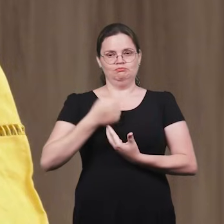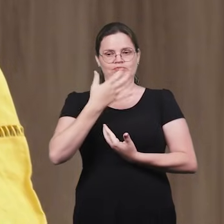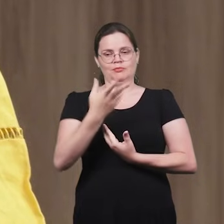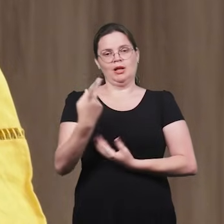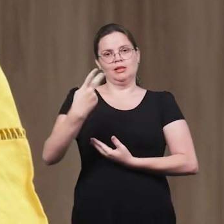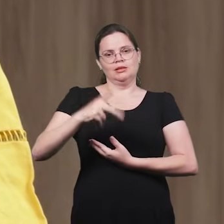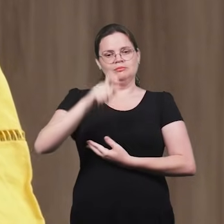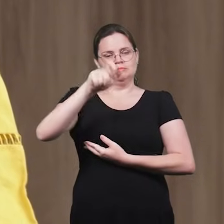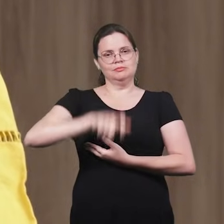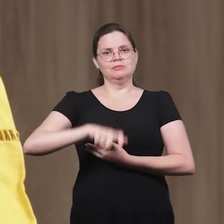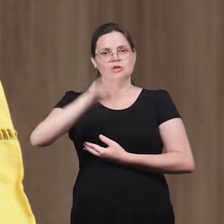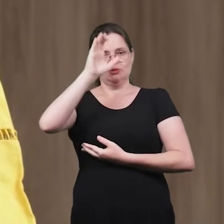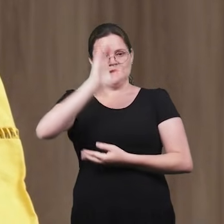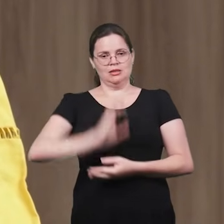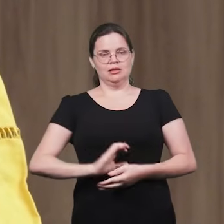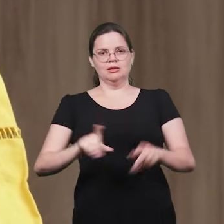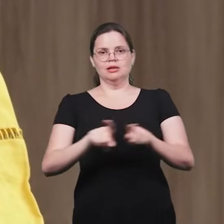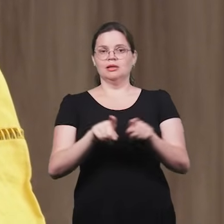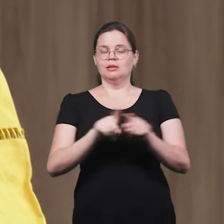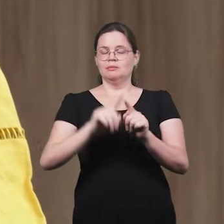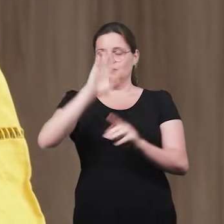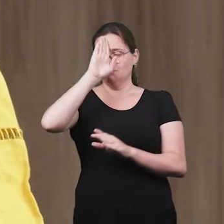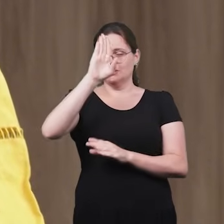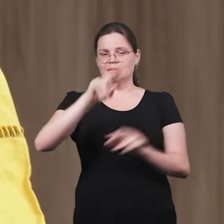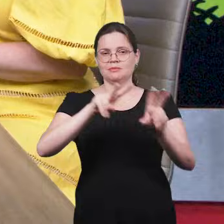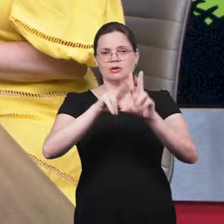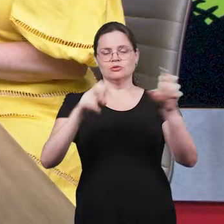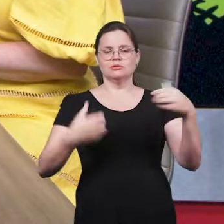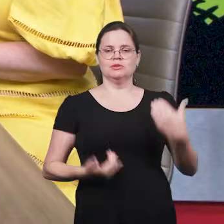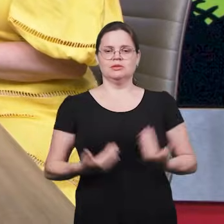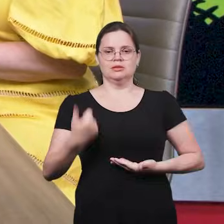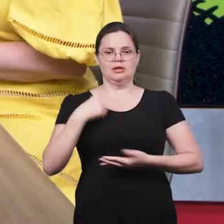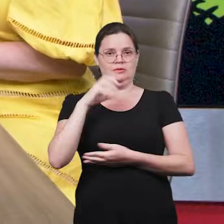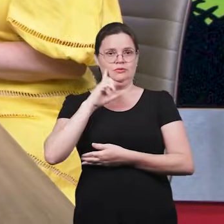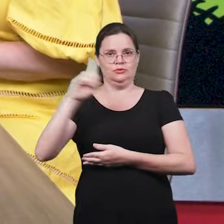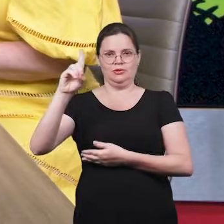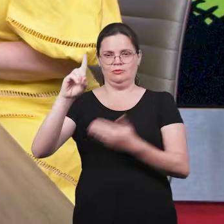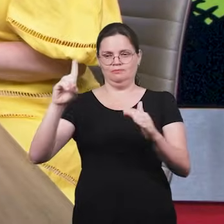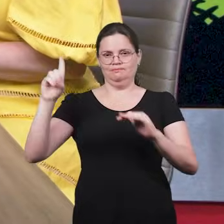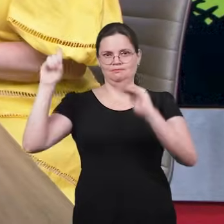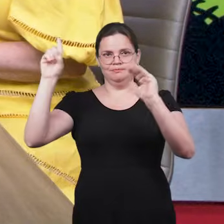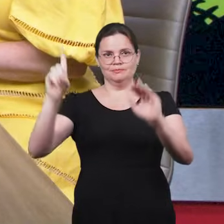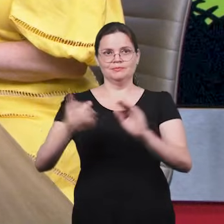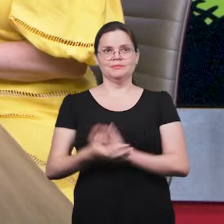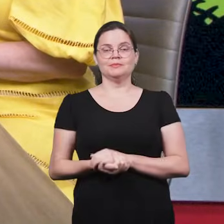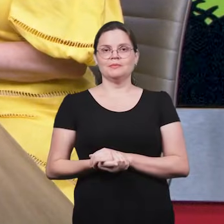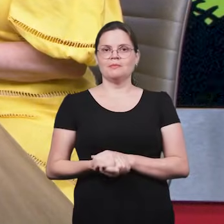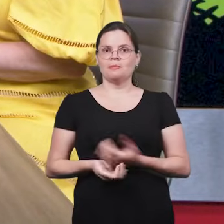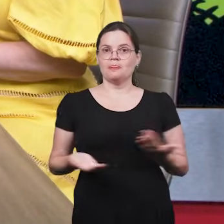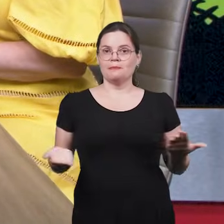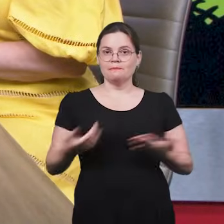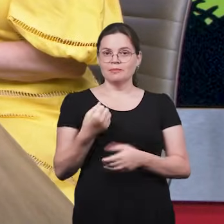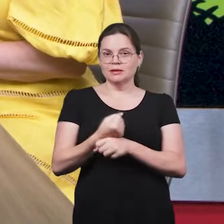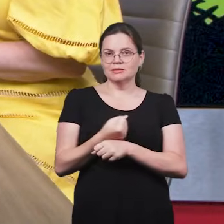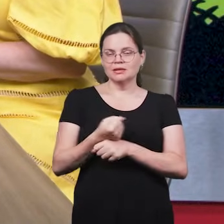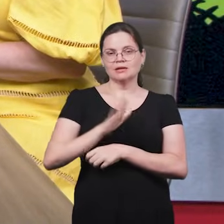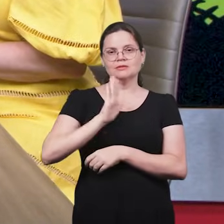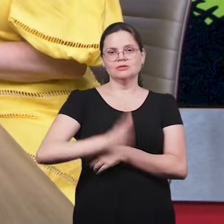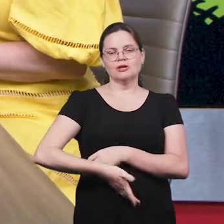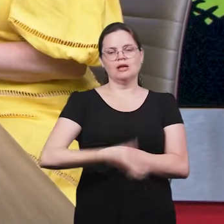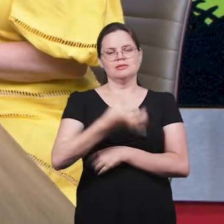de servos do Deus Altíssimo. Fernanda, esse ano nós completamos 6 anos deste trabalho,